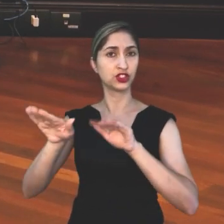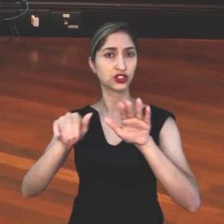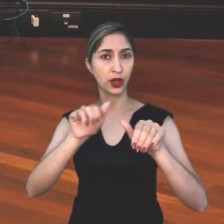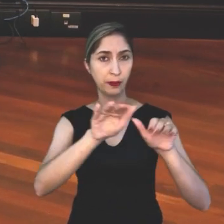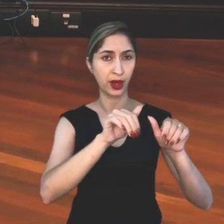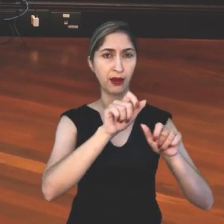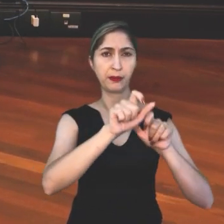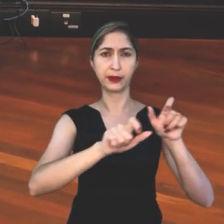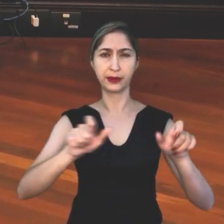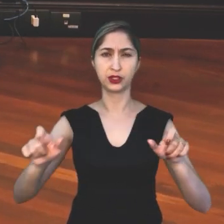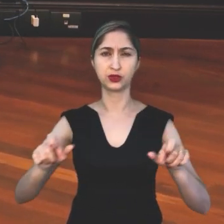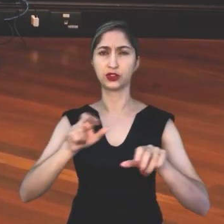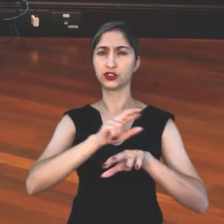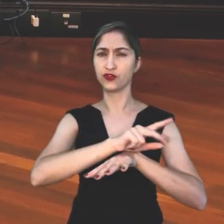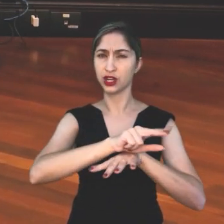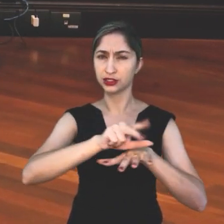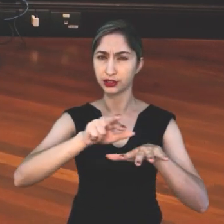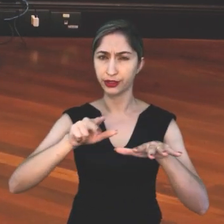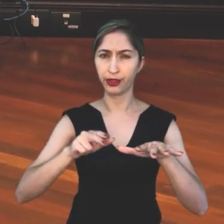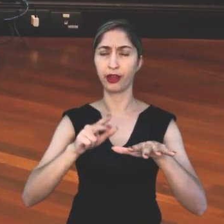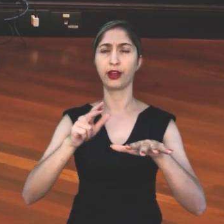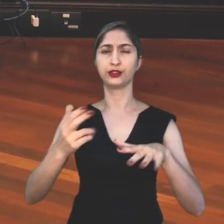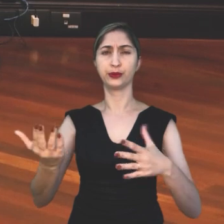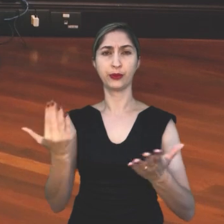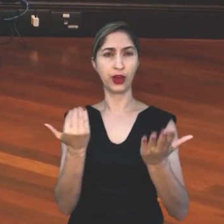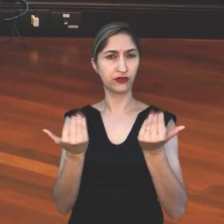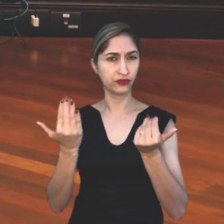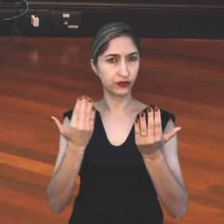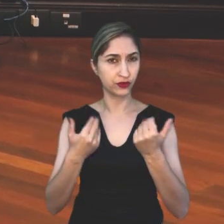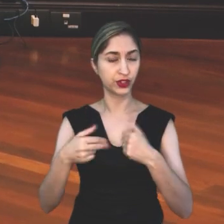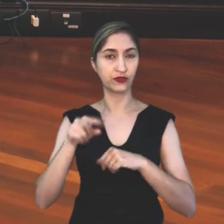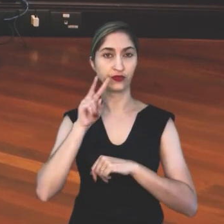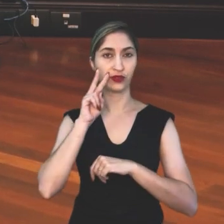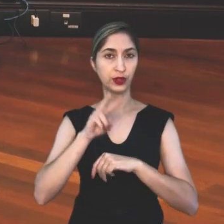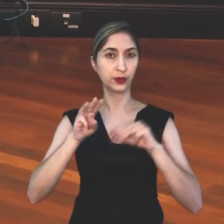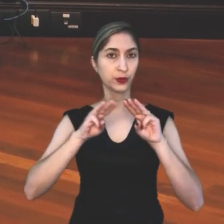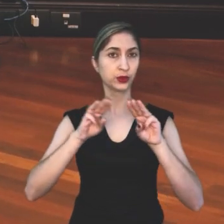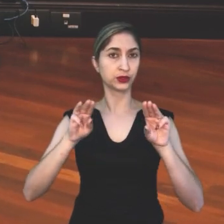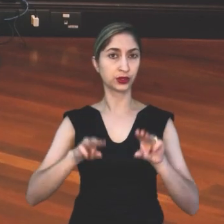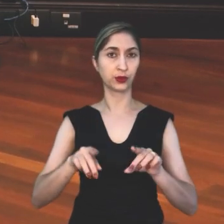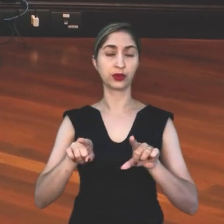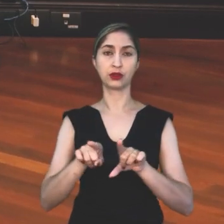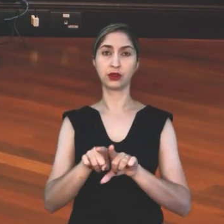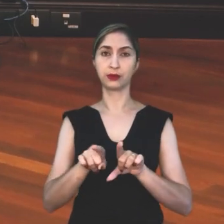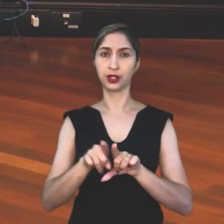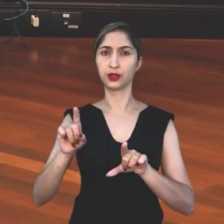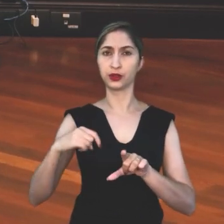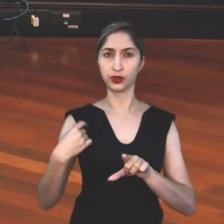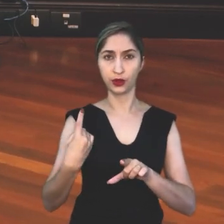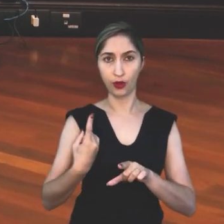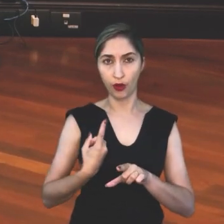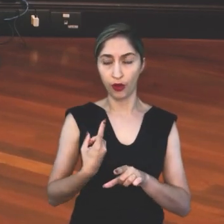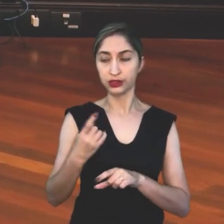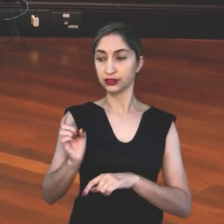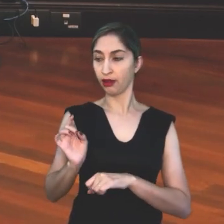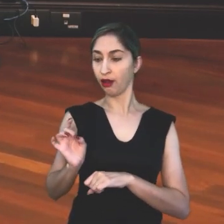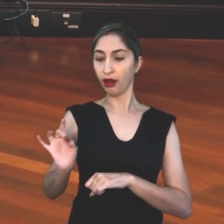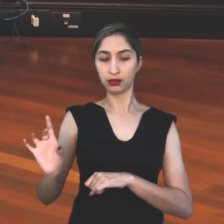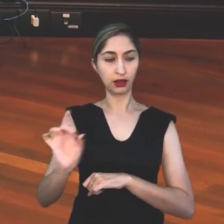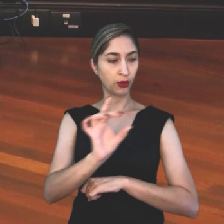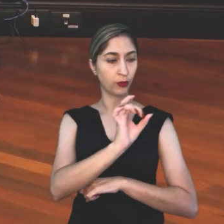de aproximar outros públicos, além do público que a gente já está acostumado, o público que a gente está acostumado a receber, quanto a trazer os nossos